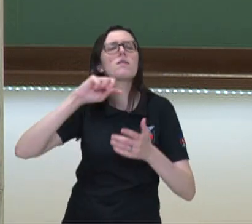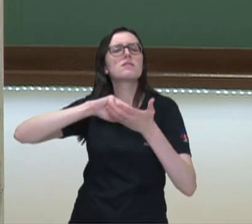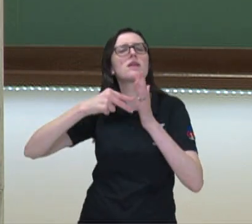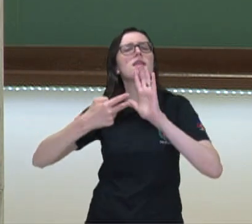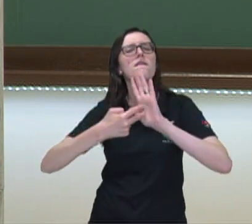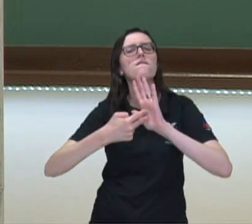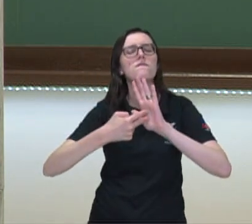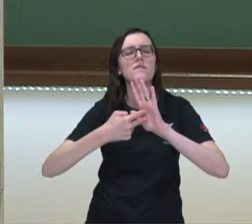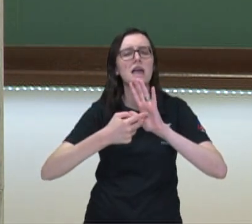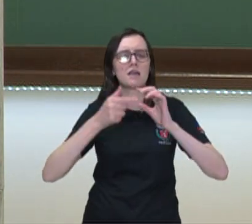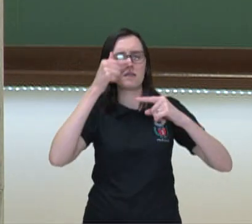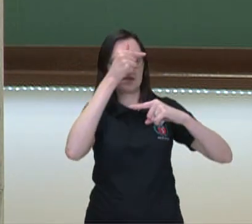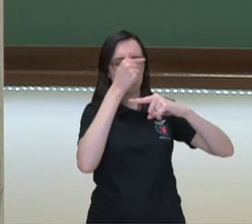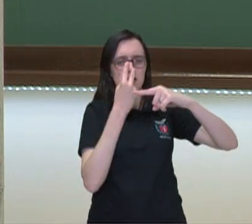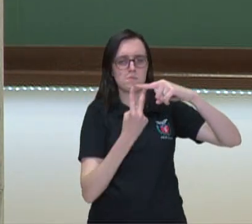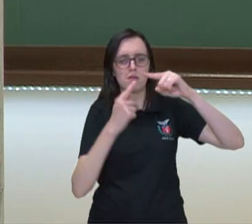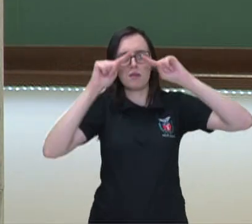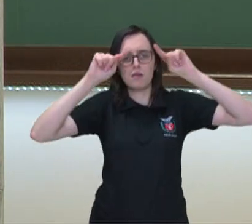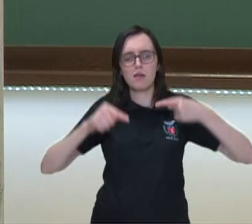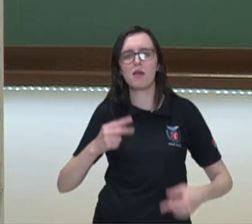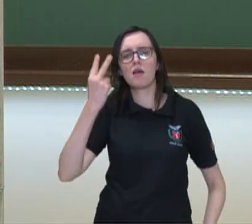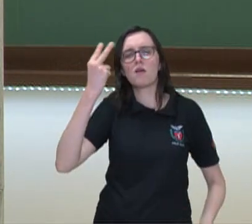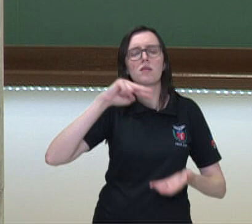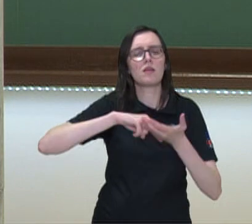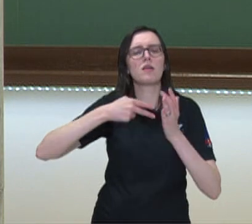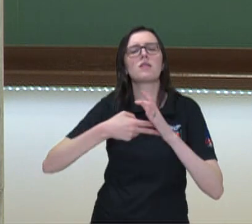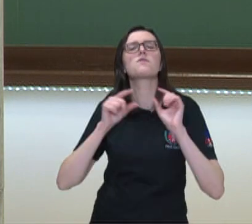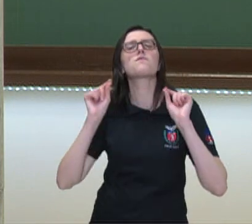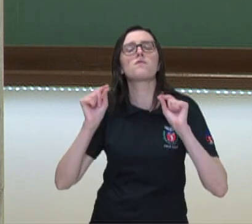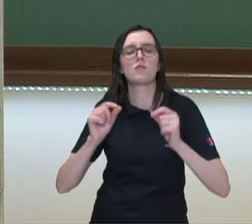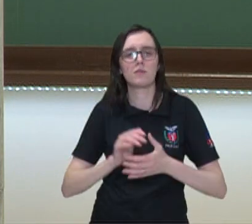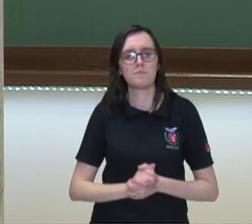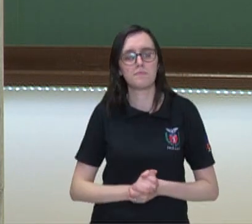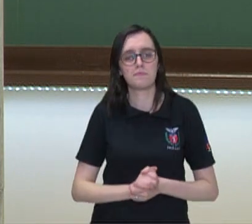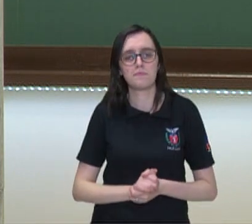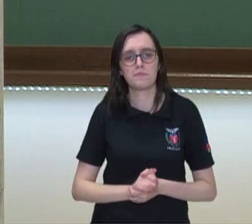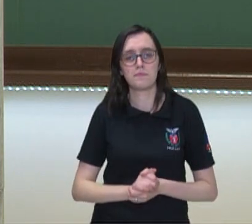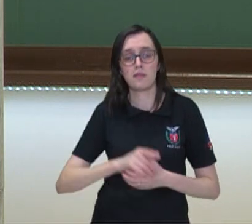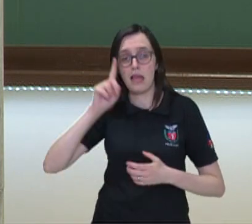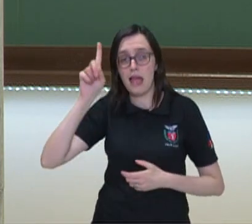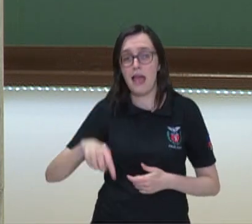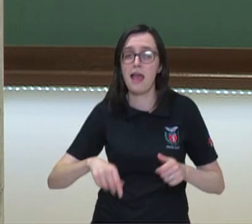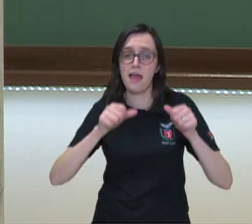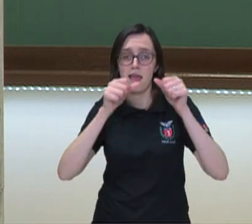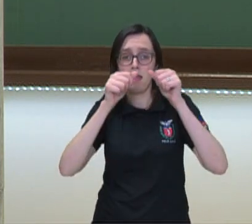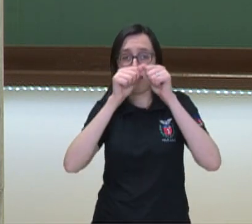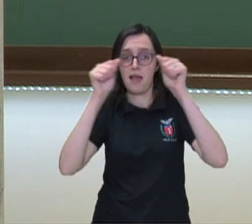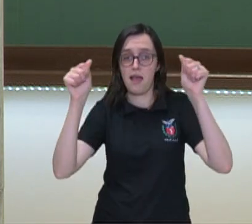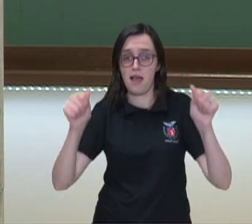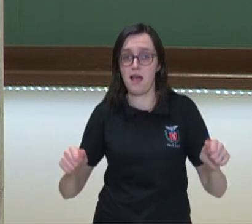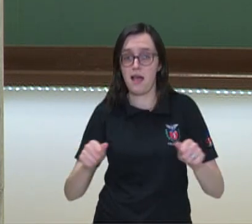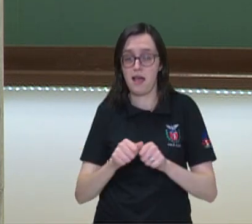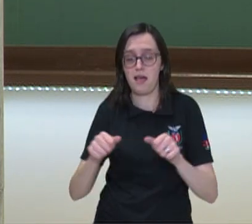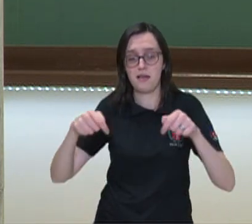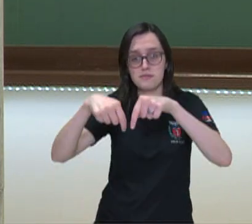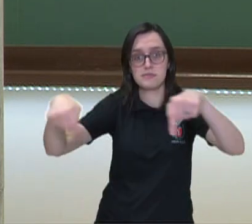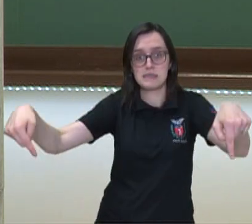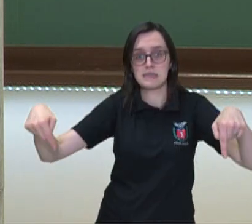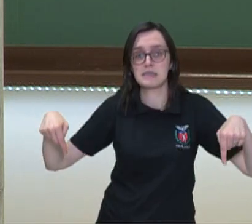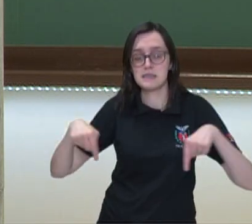os 7 meios ao quadrado? 7 meios ao quadrado é a área da sala. De